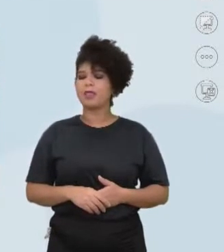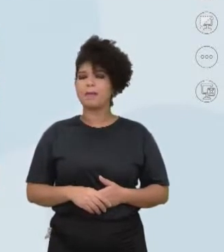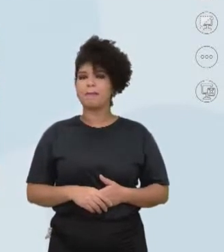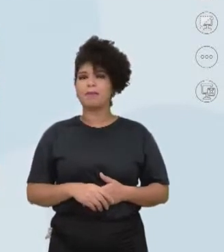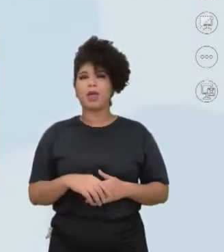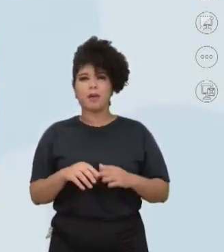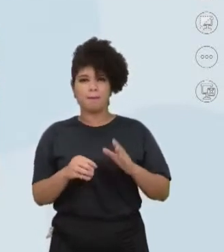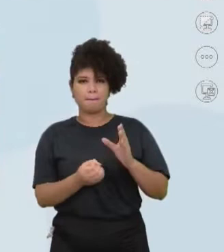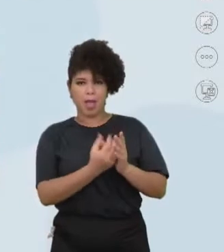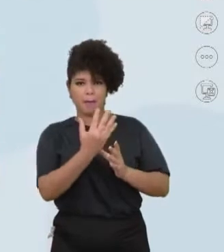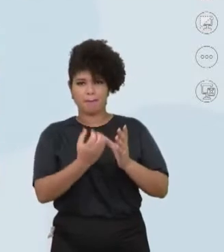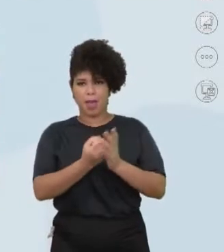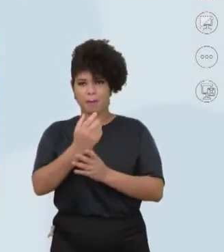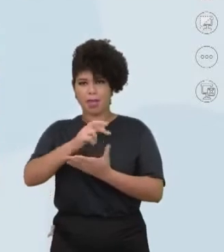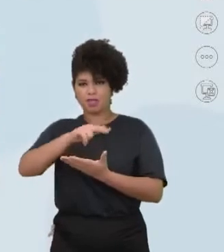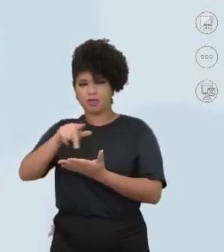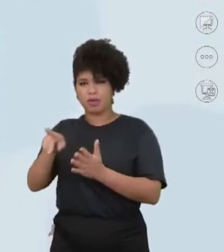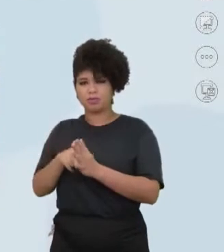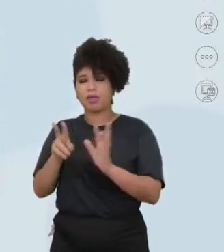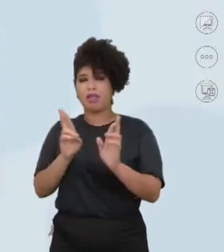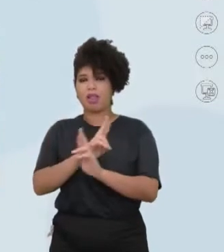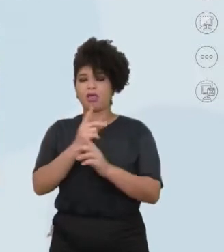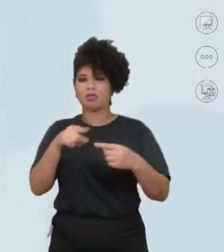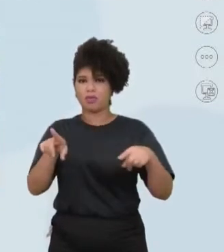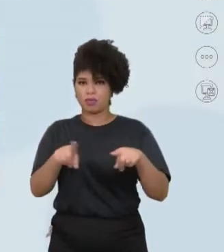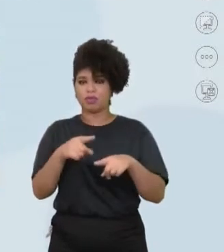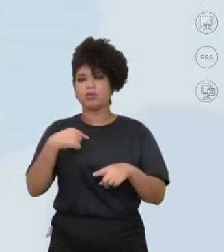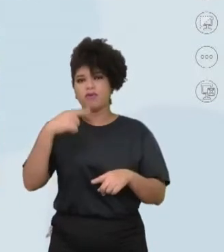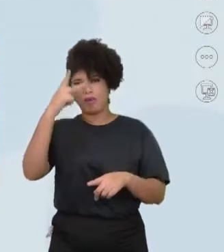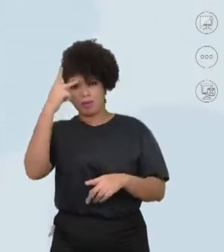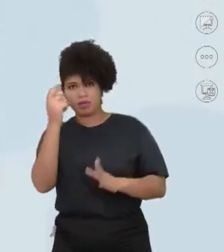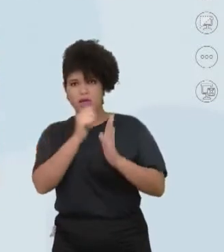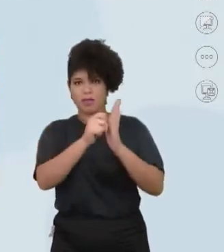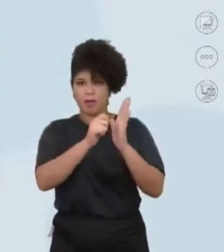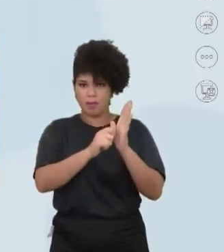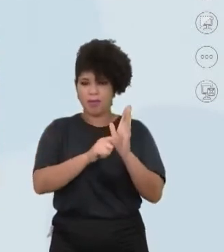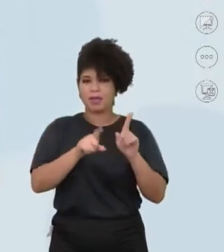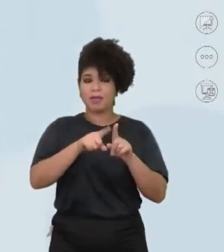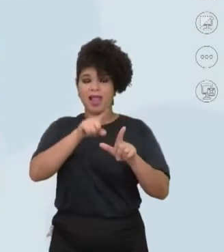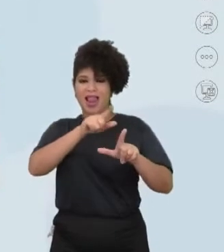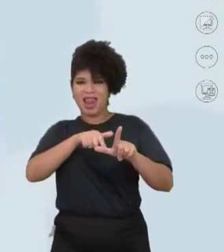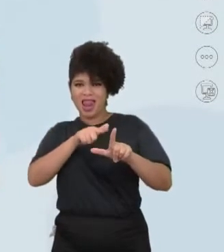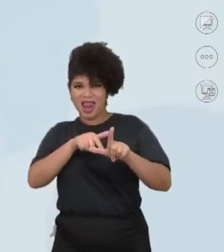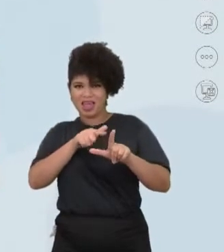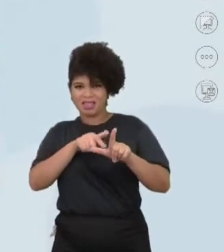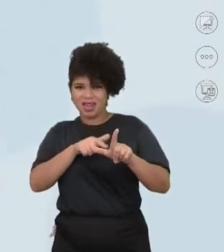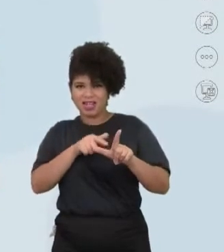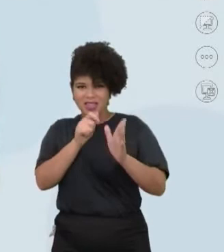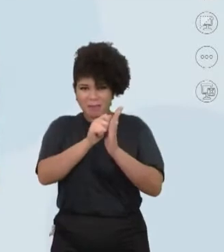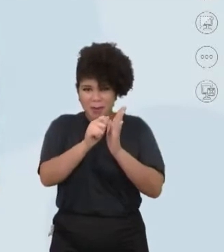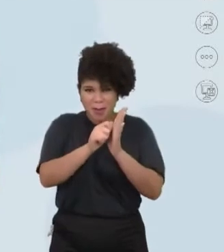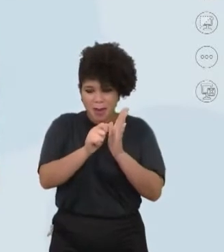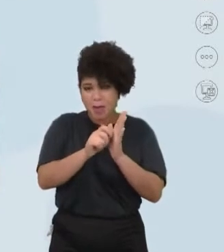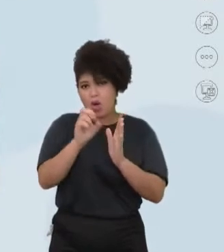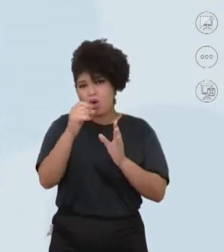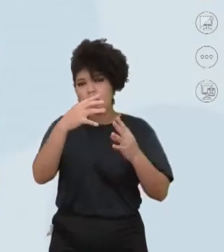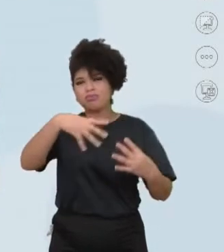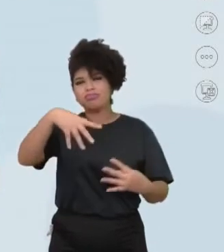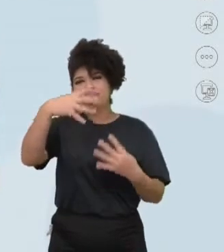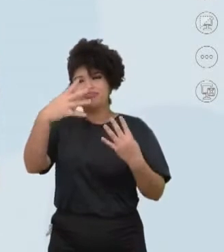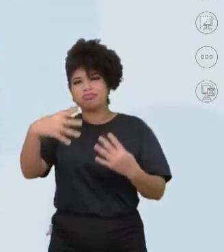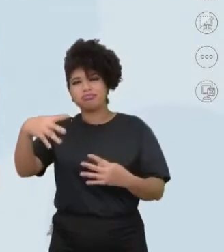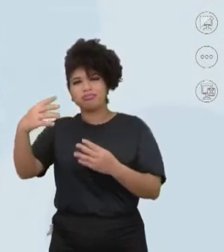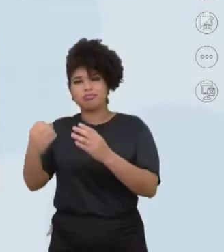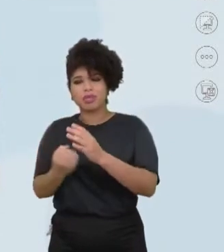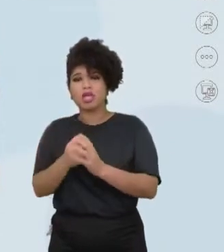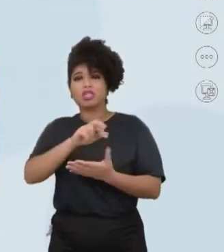gente tem, além do compositor, que a gente viu na aula passada, do letrista e do arranjador, né, outros profissionais aí são responsáveis